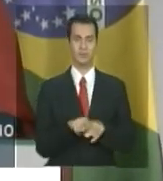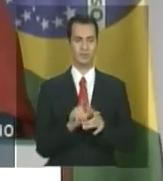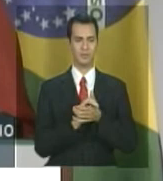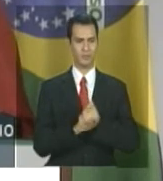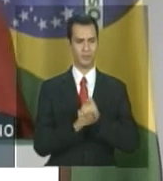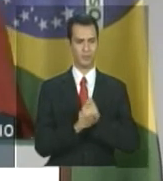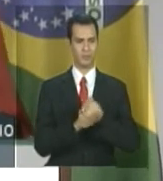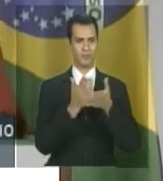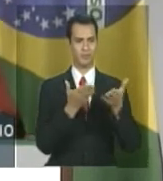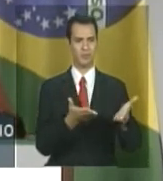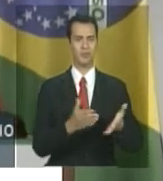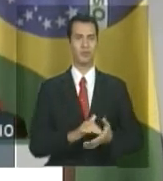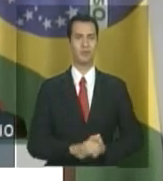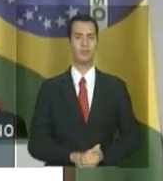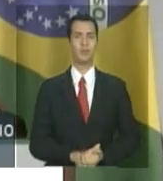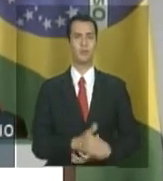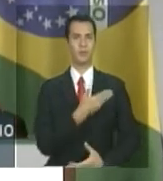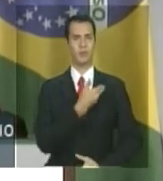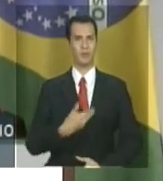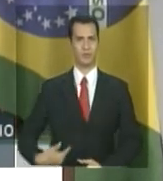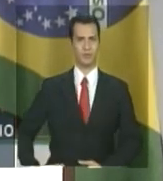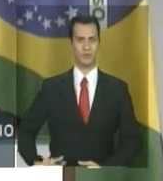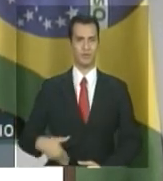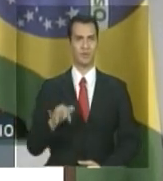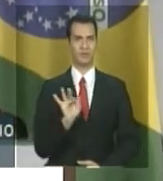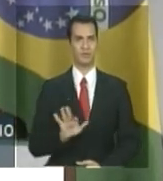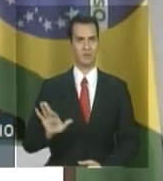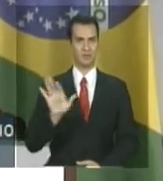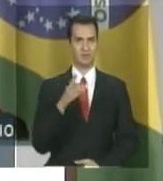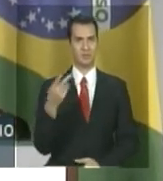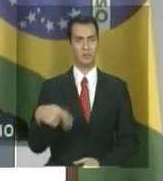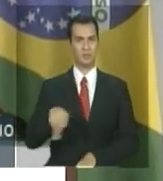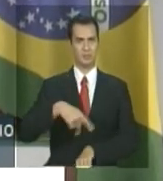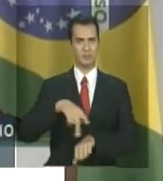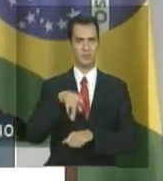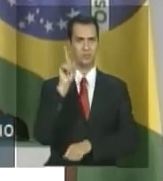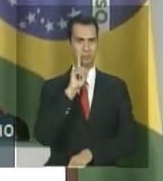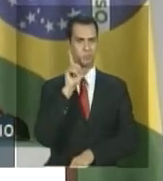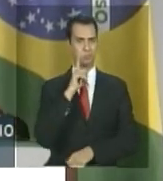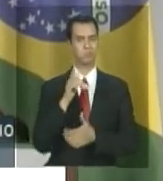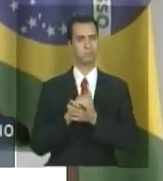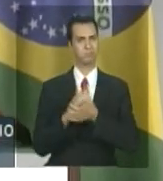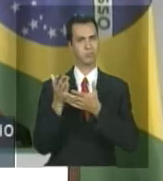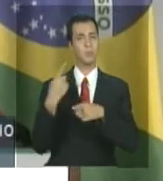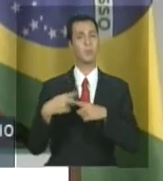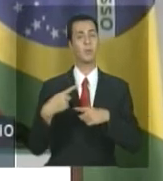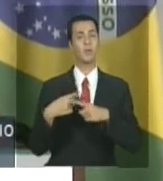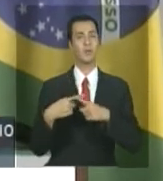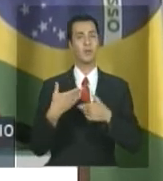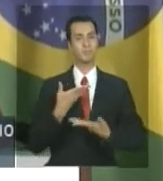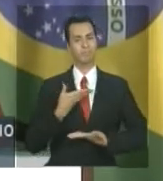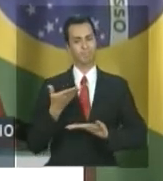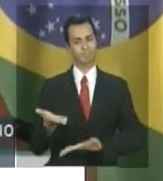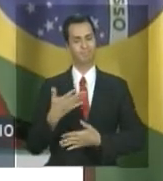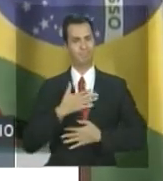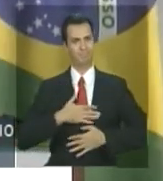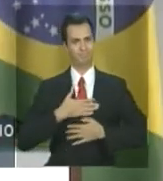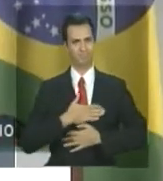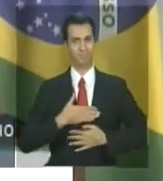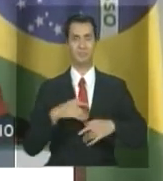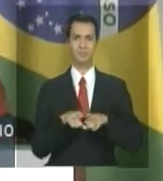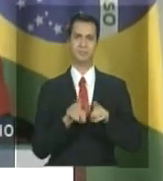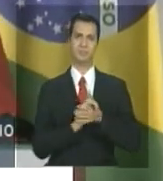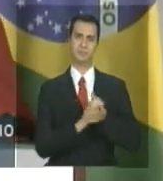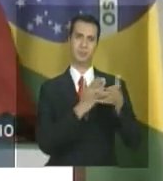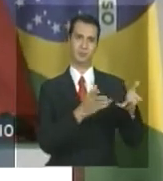governo americano pela gentil e calorosa hospitalidade, cumprimento também o povo